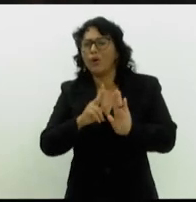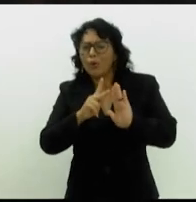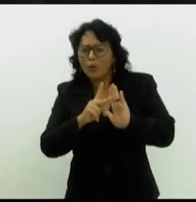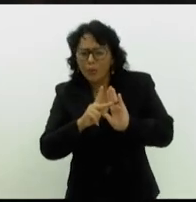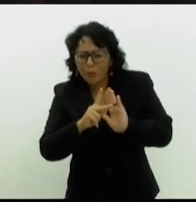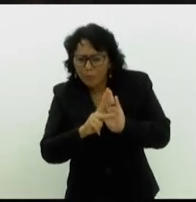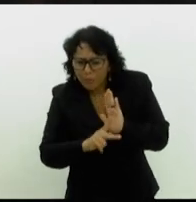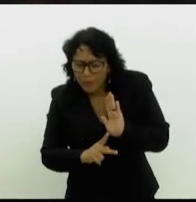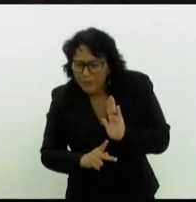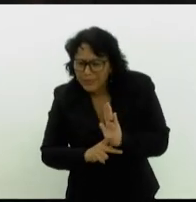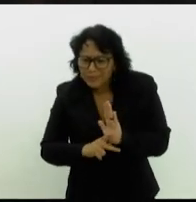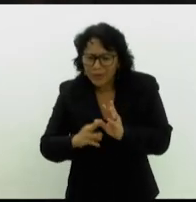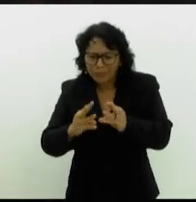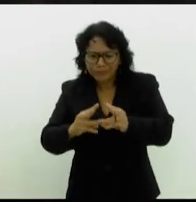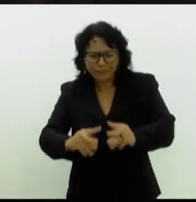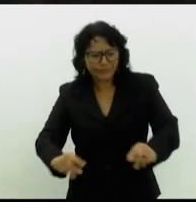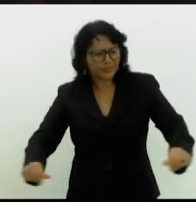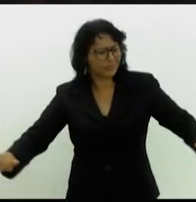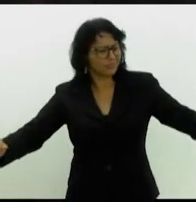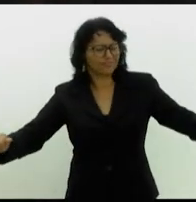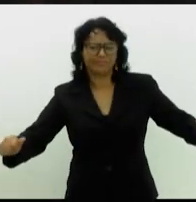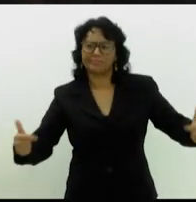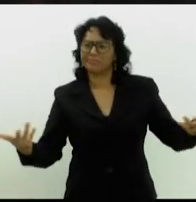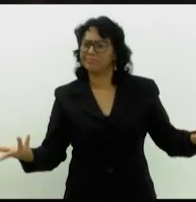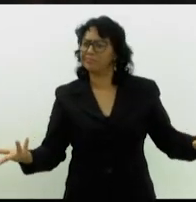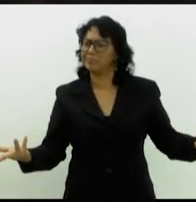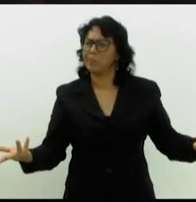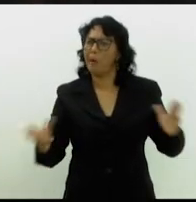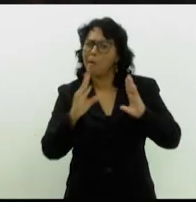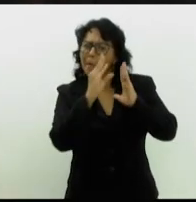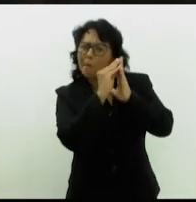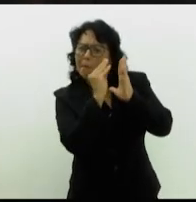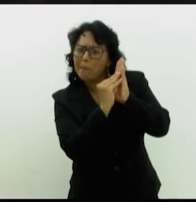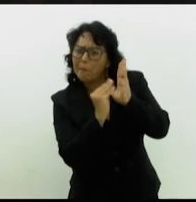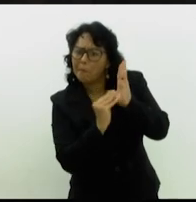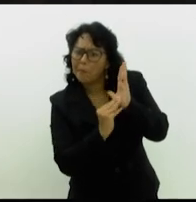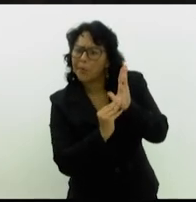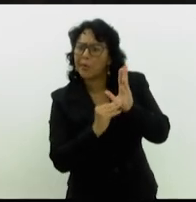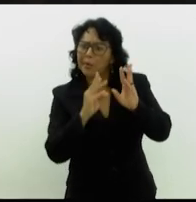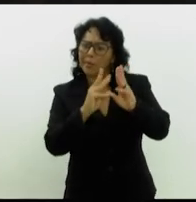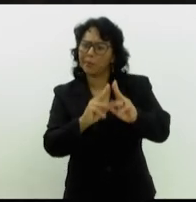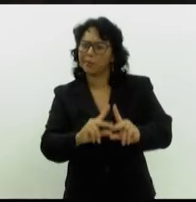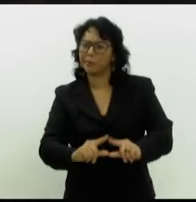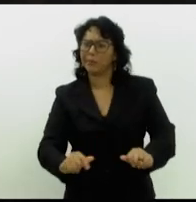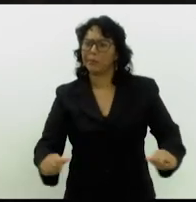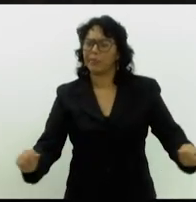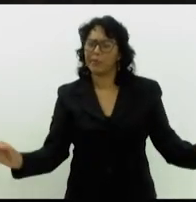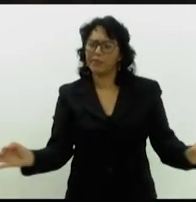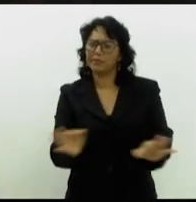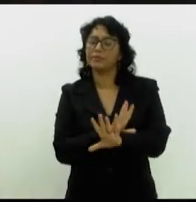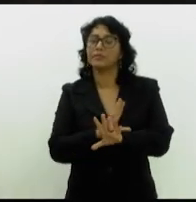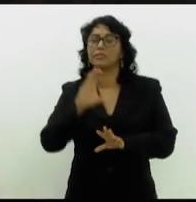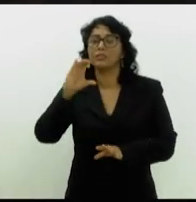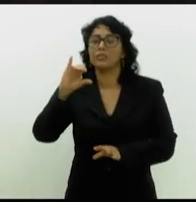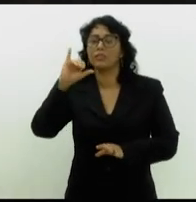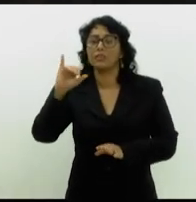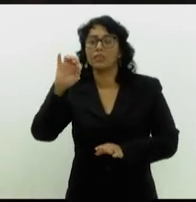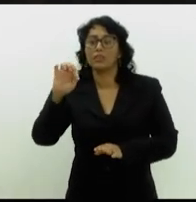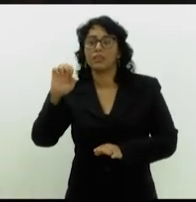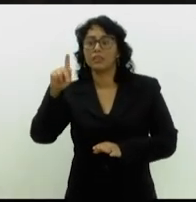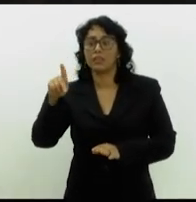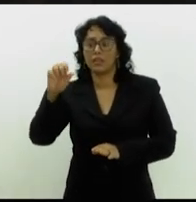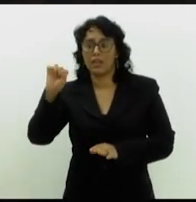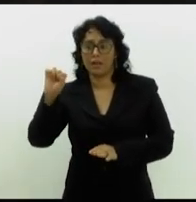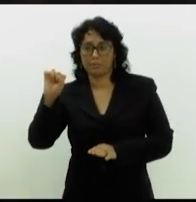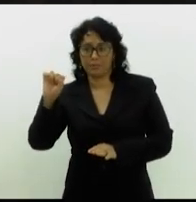vitória de Brisola 90 tendo o segundo programa né de o segundo programa do ceps né aonde nós chegamos